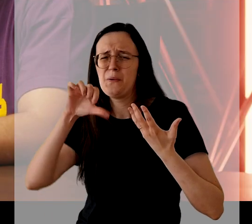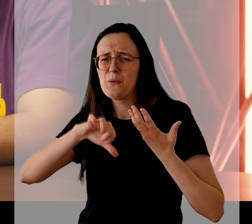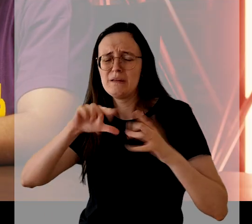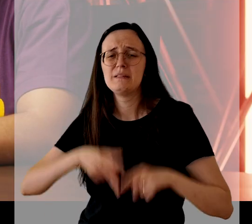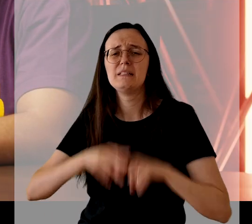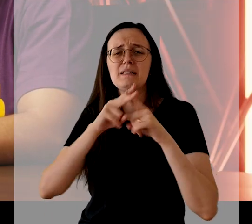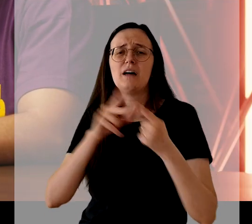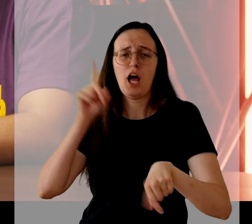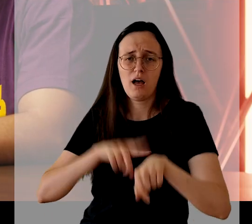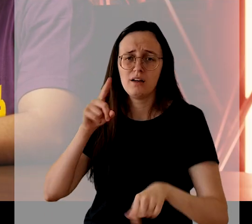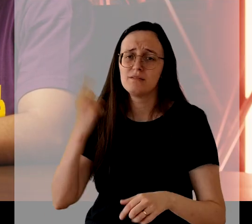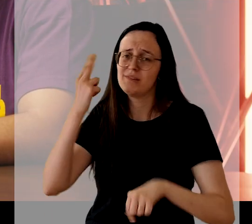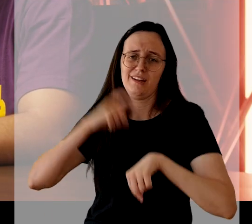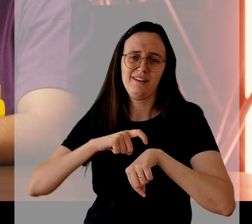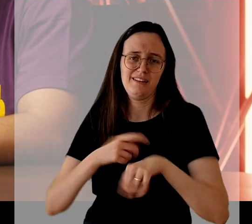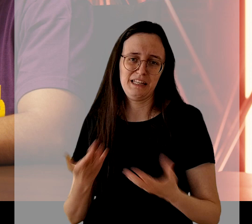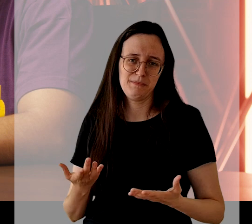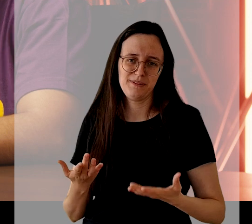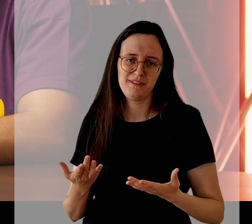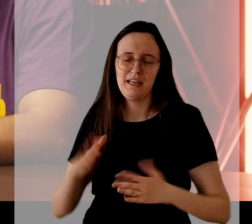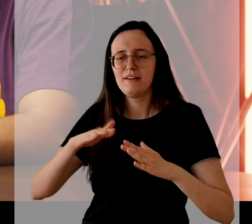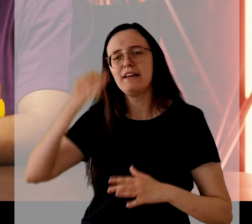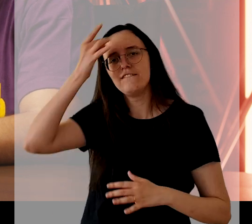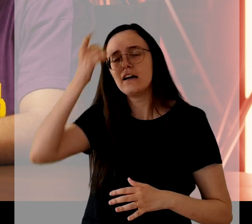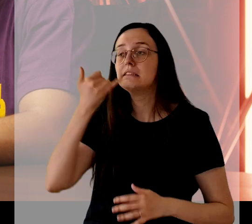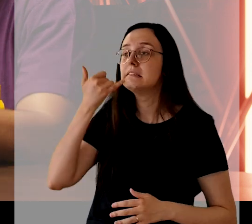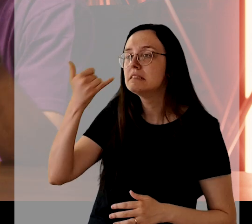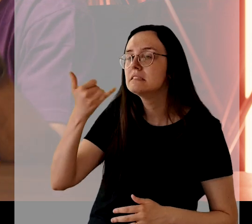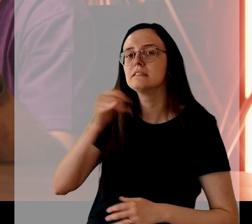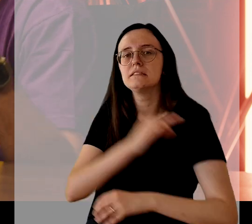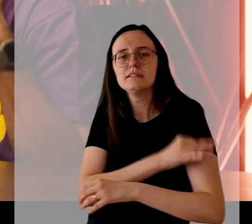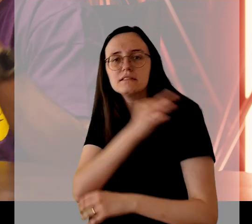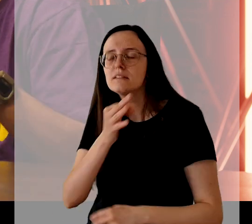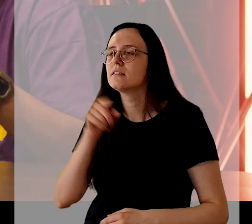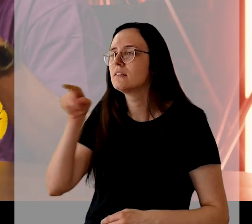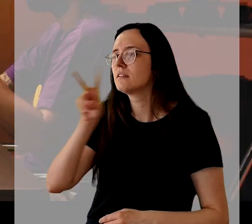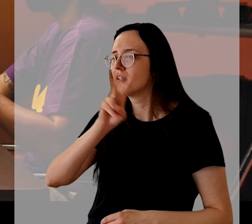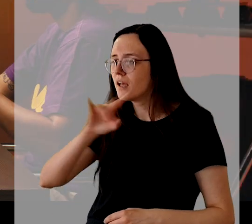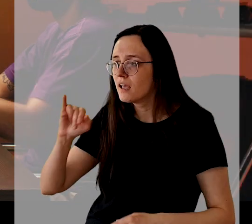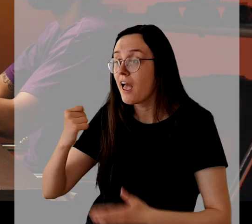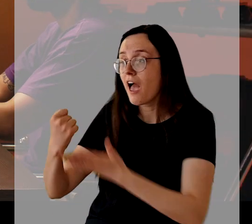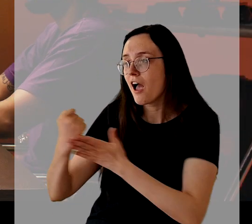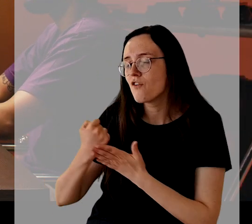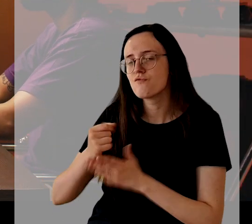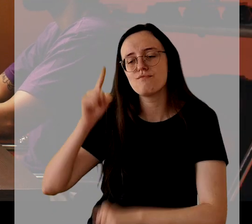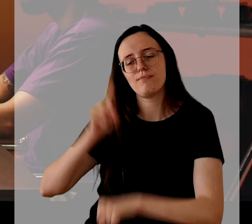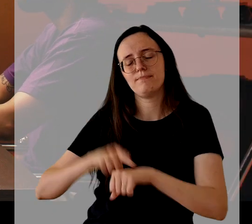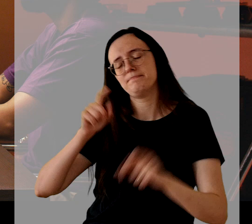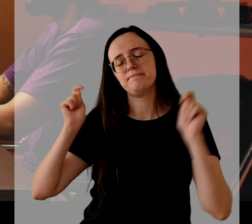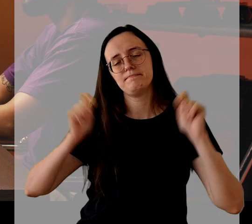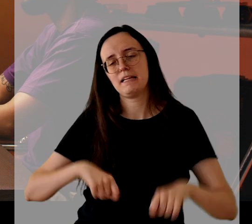você vai conseguir consertar isso na mesma hora? Às vezes não dá tempo. Às vezes é mais fácil você ligar para um técnico que vai te